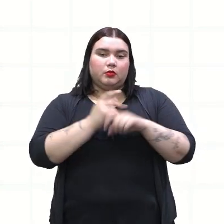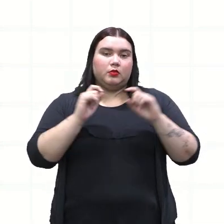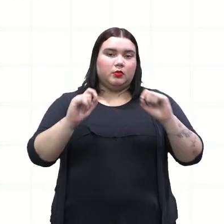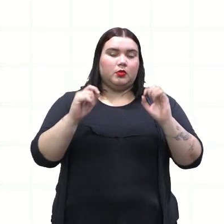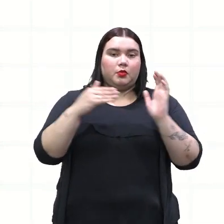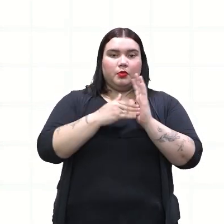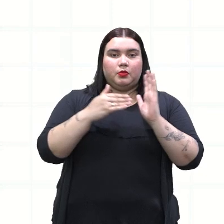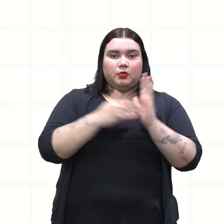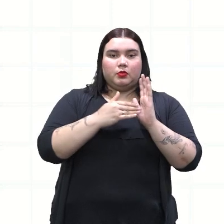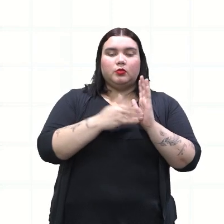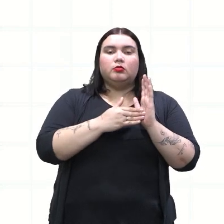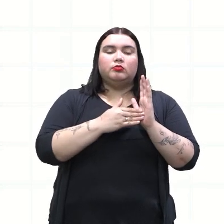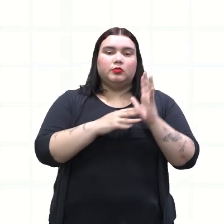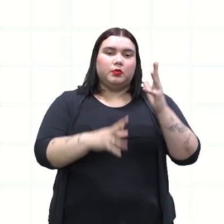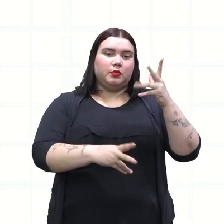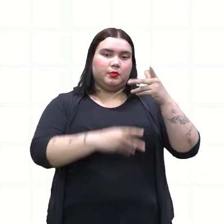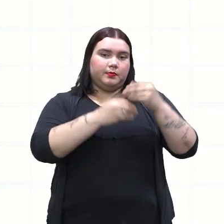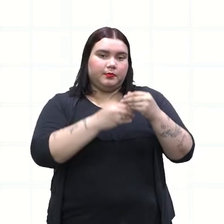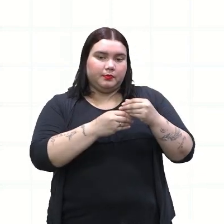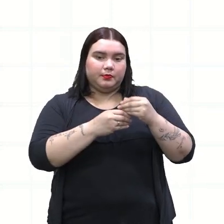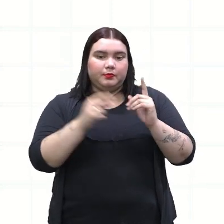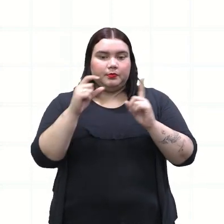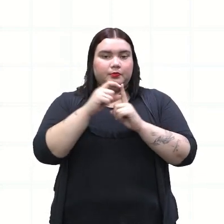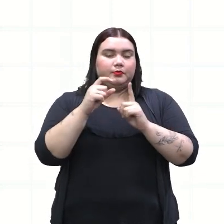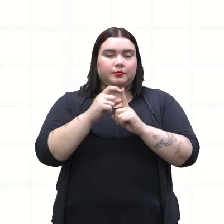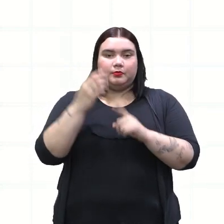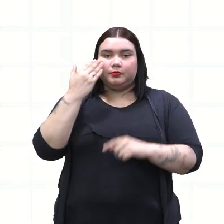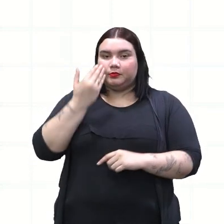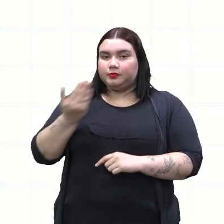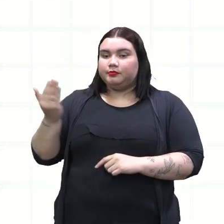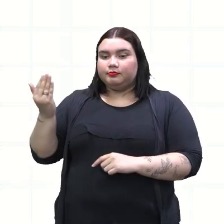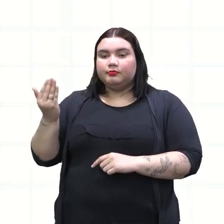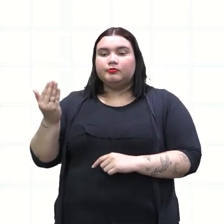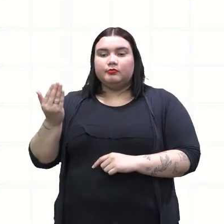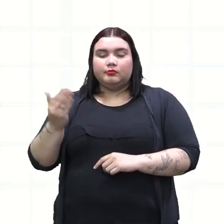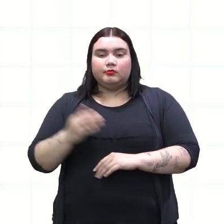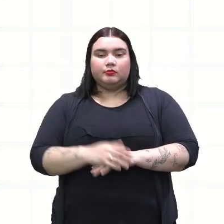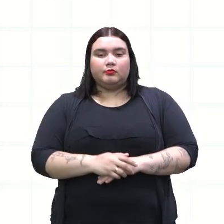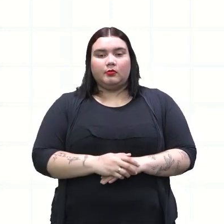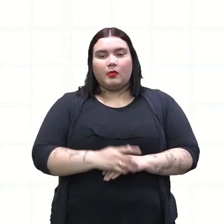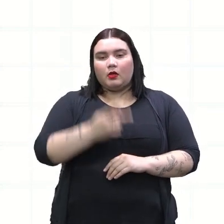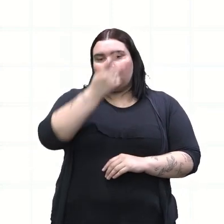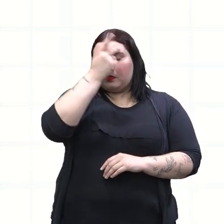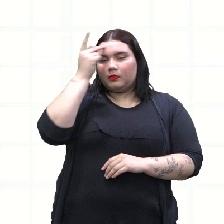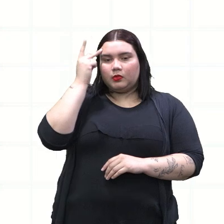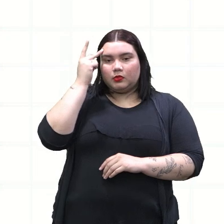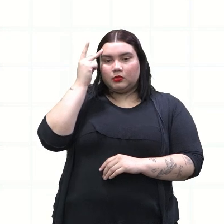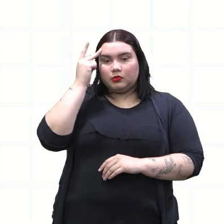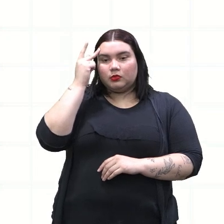nesse caso eu tenho um complemento que é a palavra holograms. As pessoas